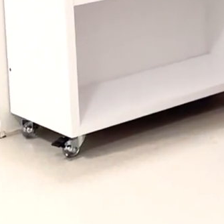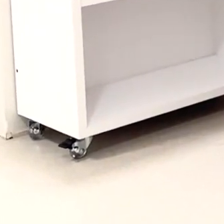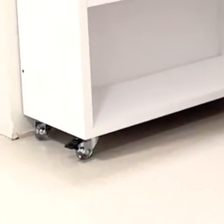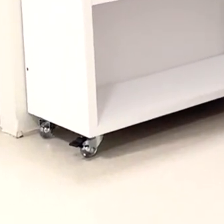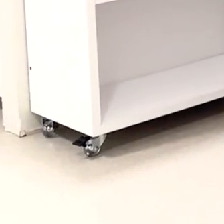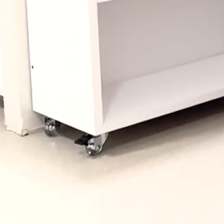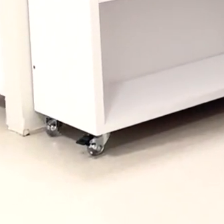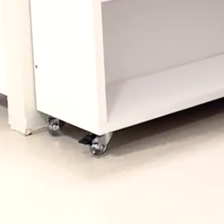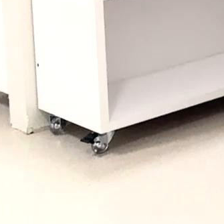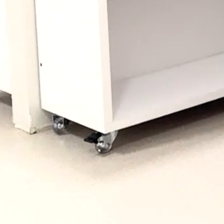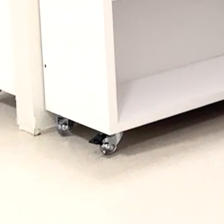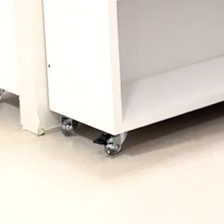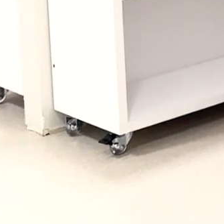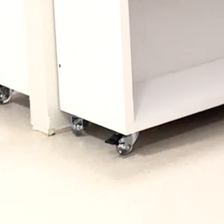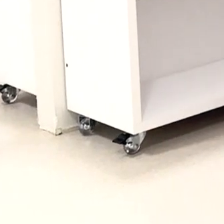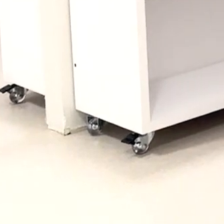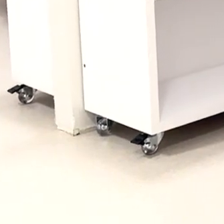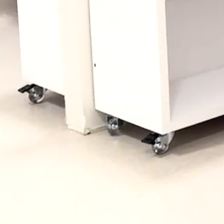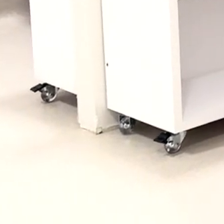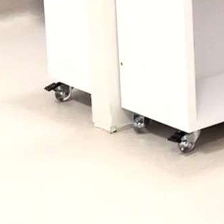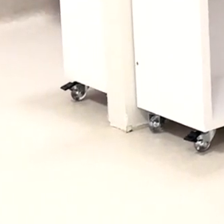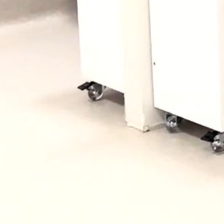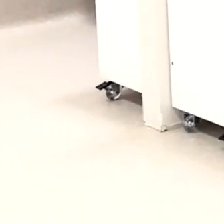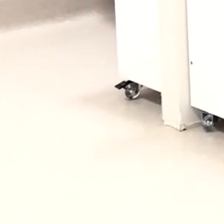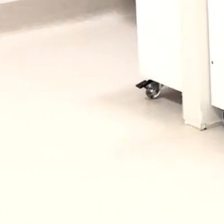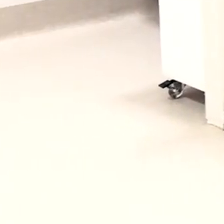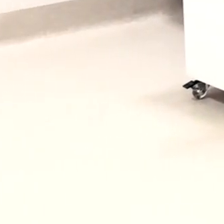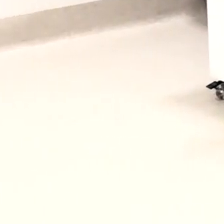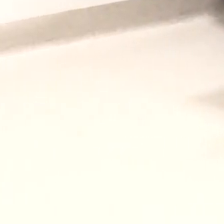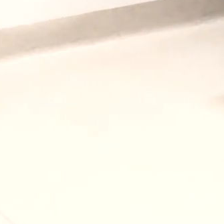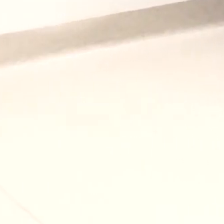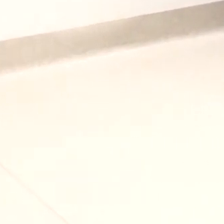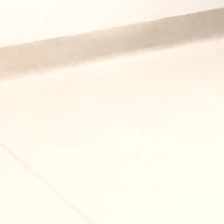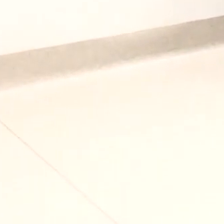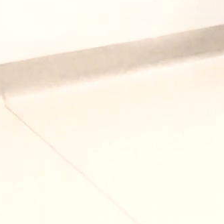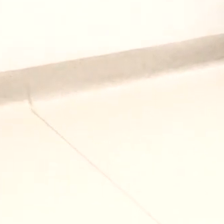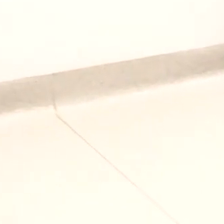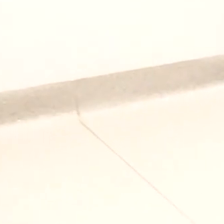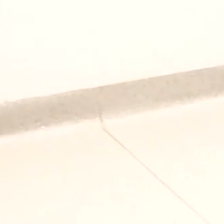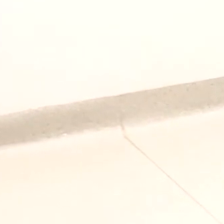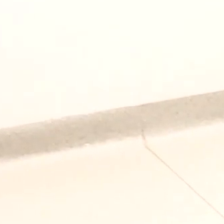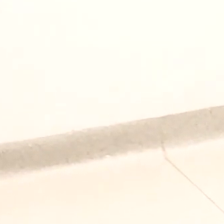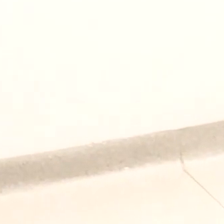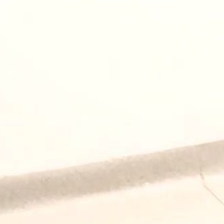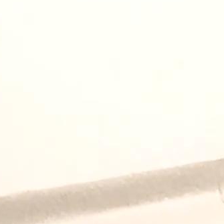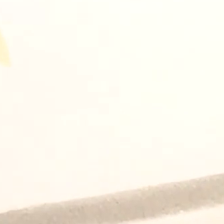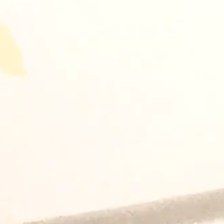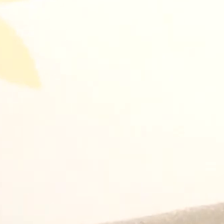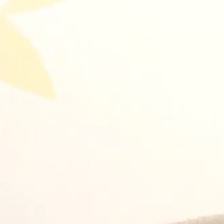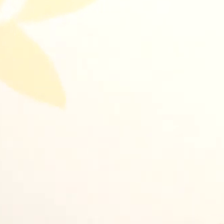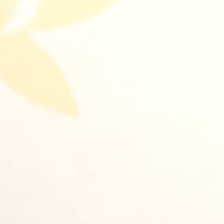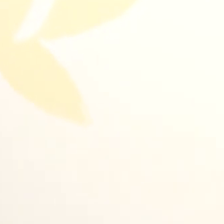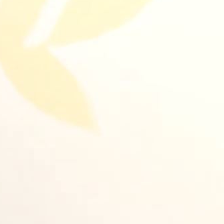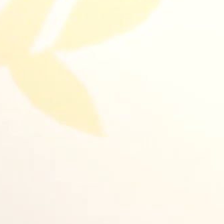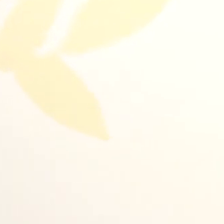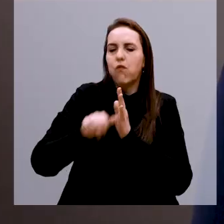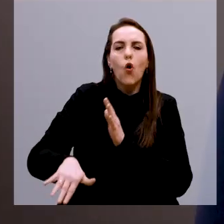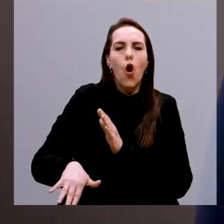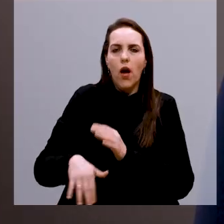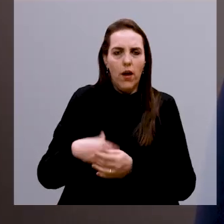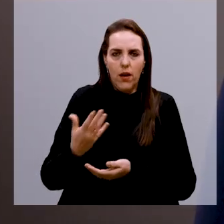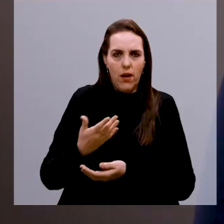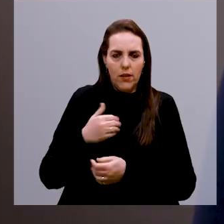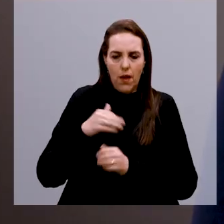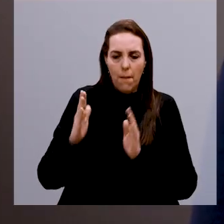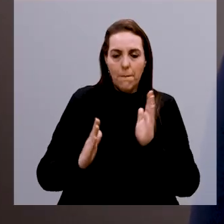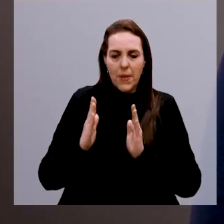mãe vier doar, esse leite pode ficar até 6 meses estocado, então em algum momento vai ser utilizado. Nenhum leite é colocado de maneira fora,